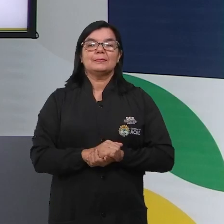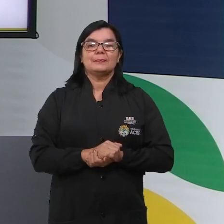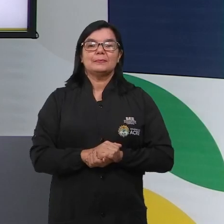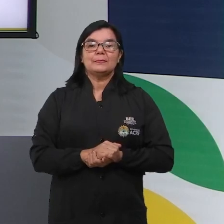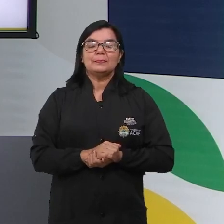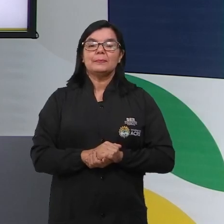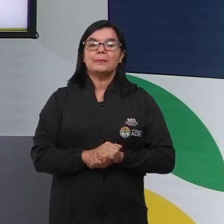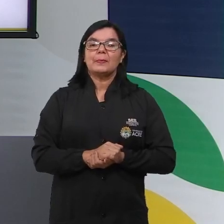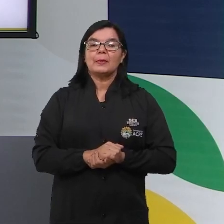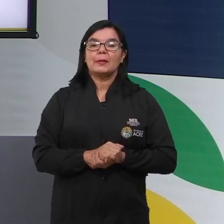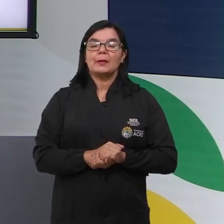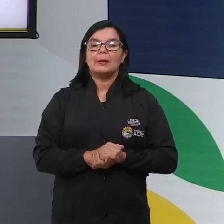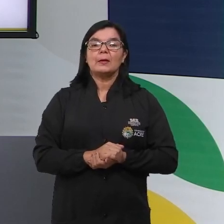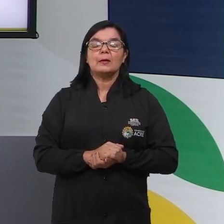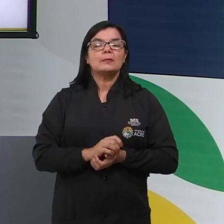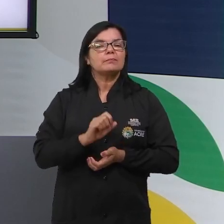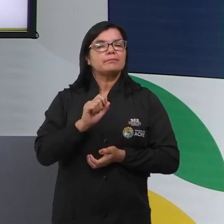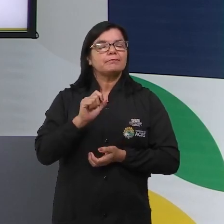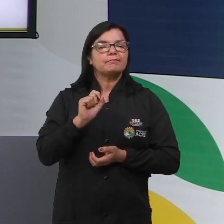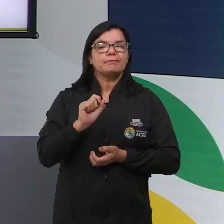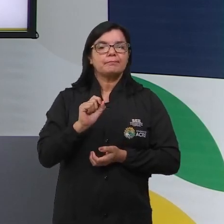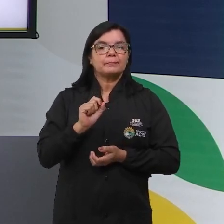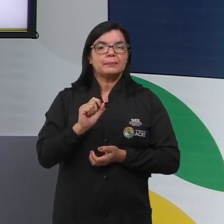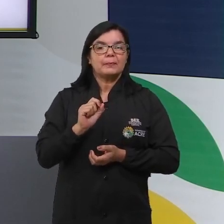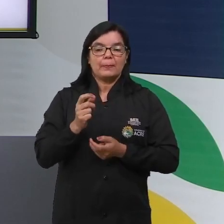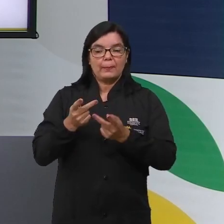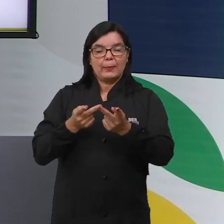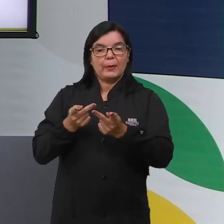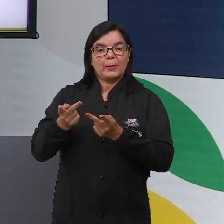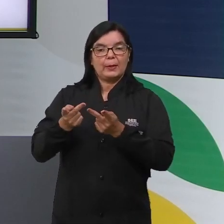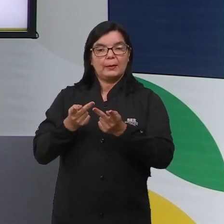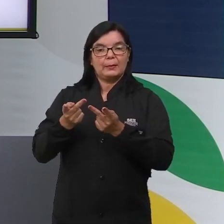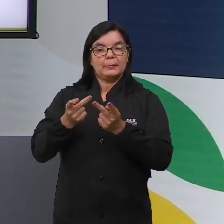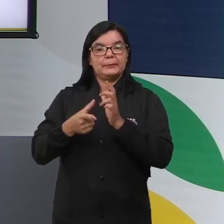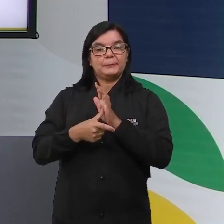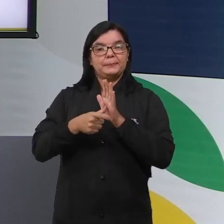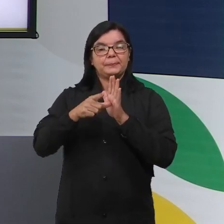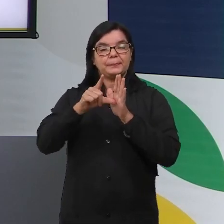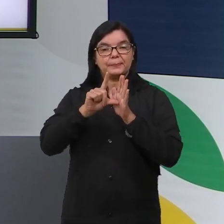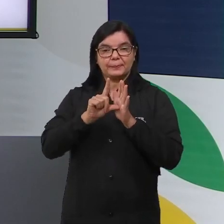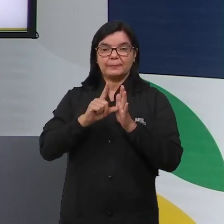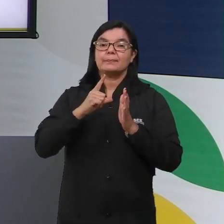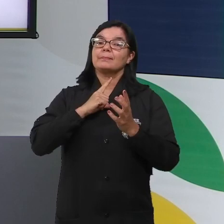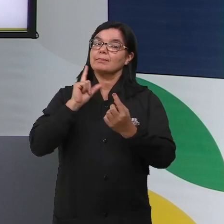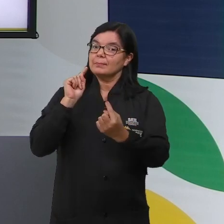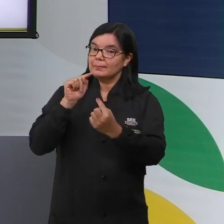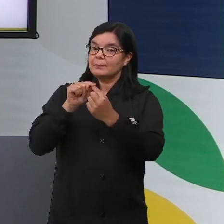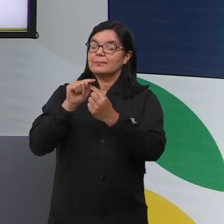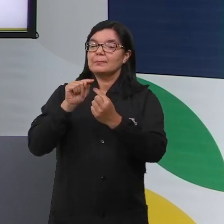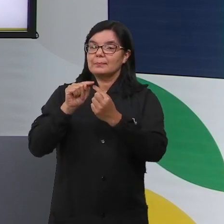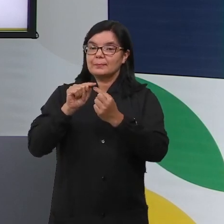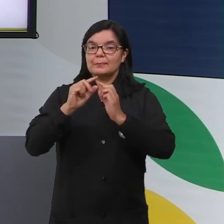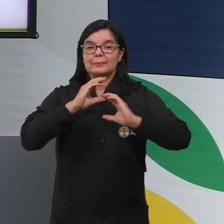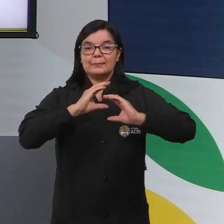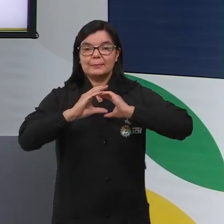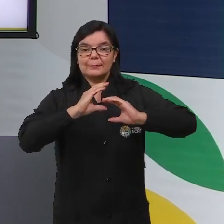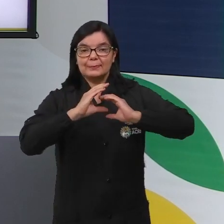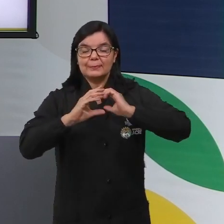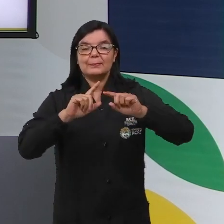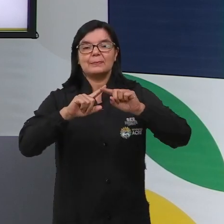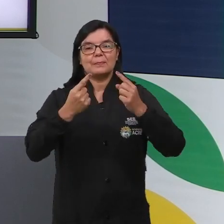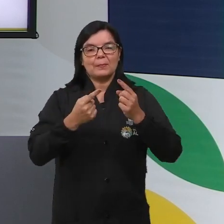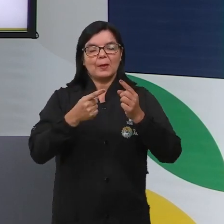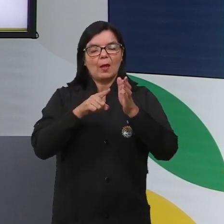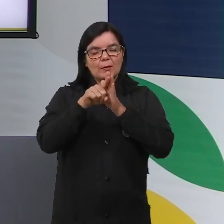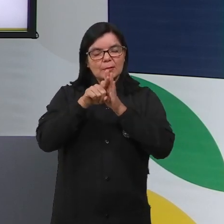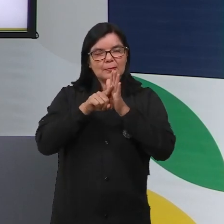de gêneros orais que são planejados, que têm um fim comunicativo ali mais